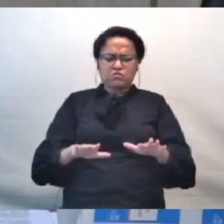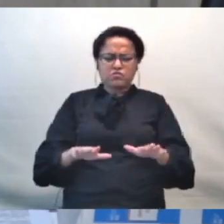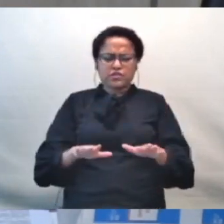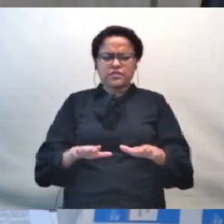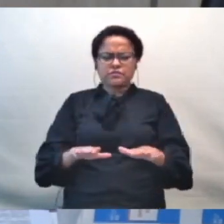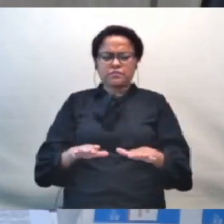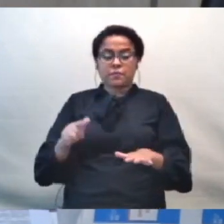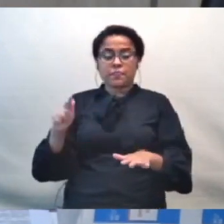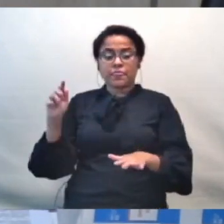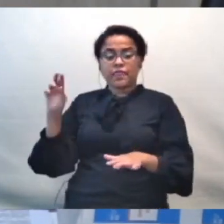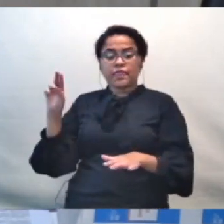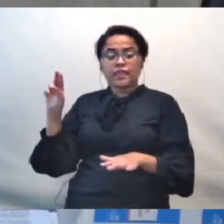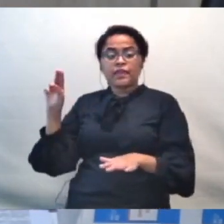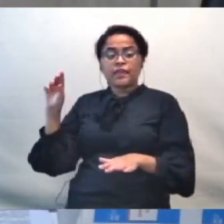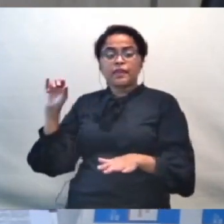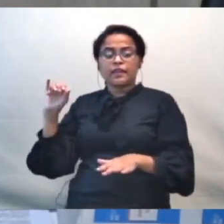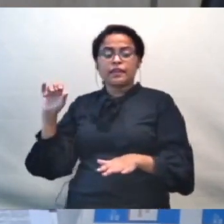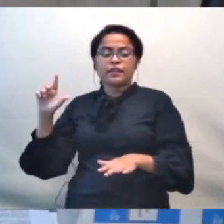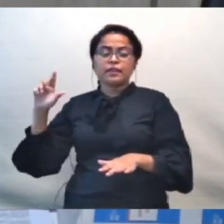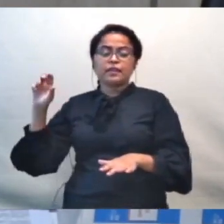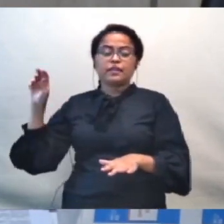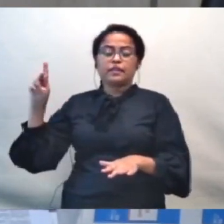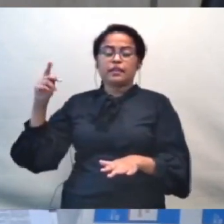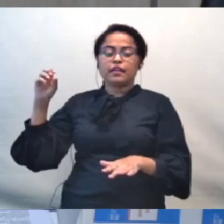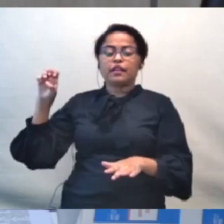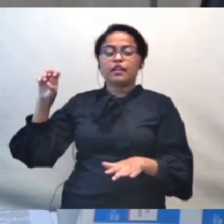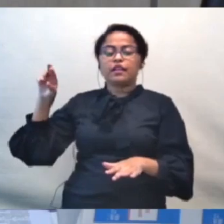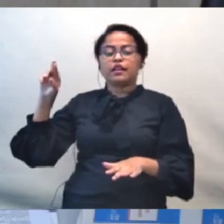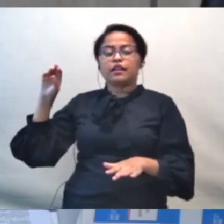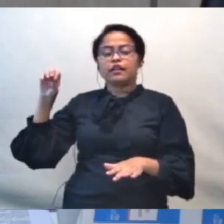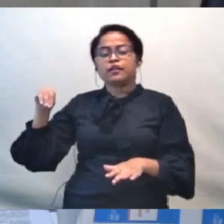Guilherme, o secretário municipal de Adjunto Esportes, Lazer.